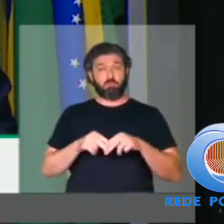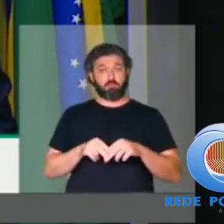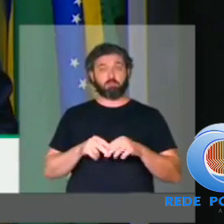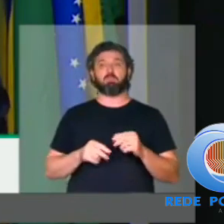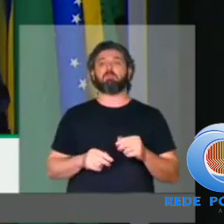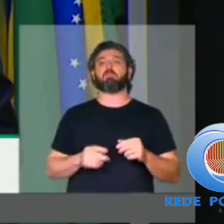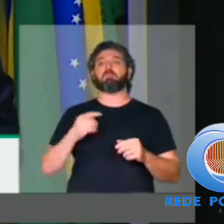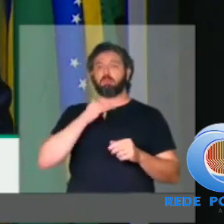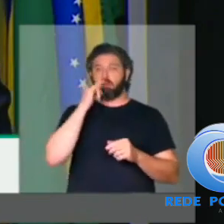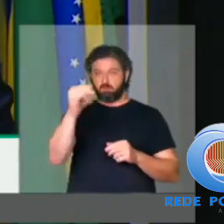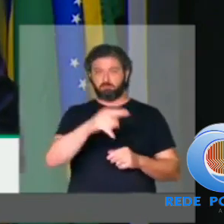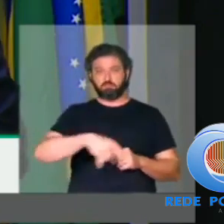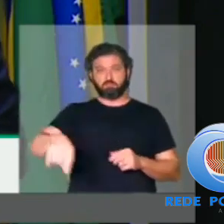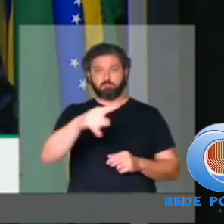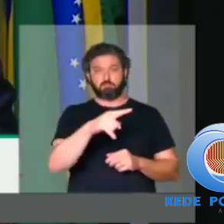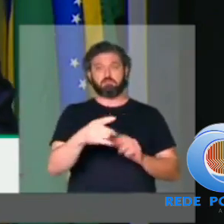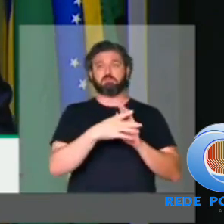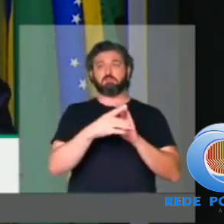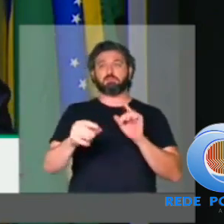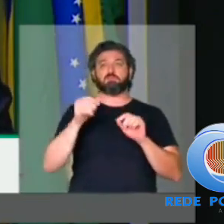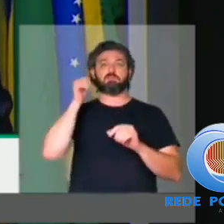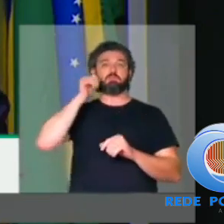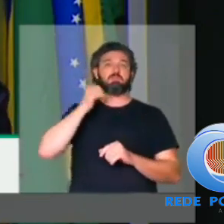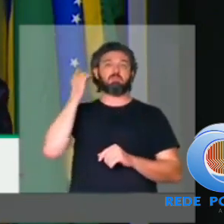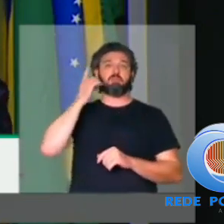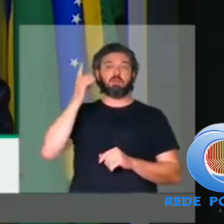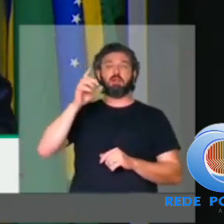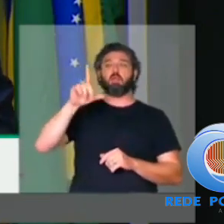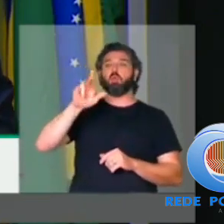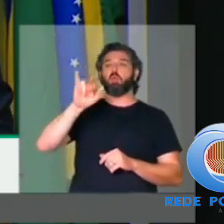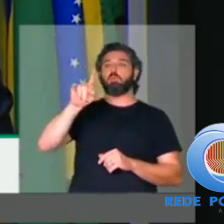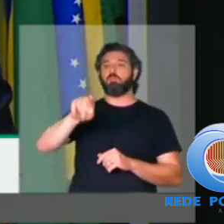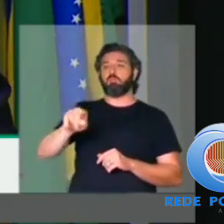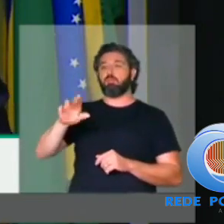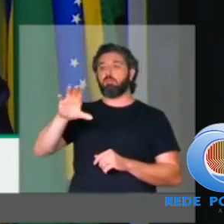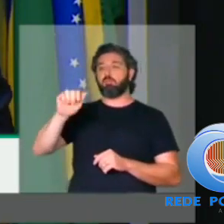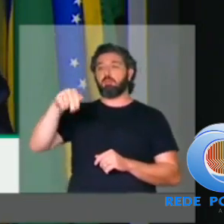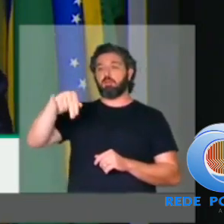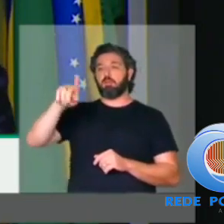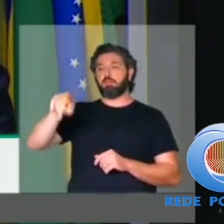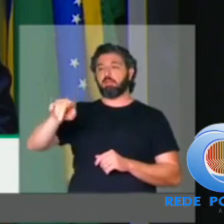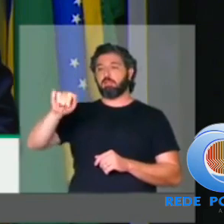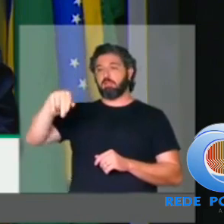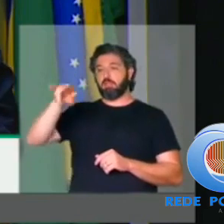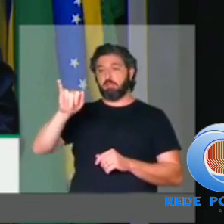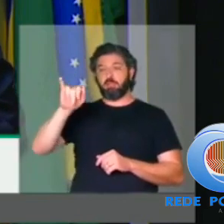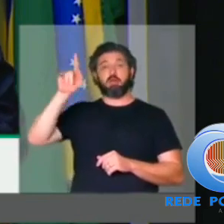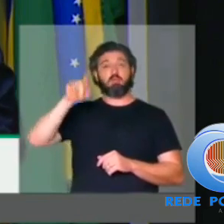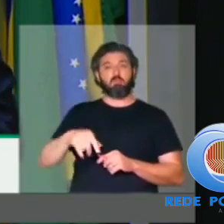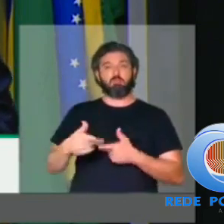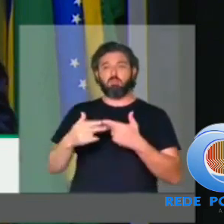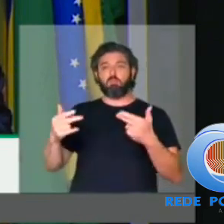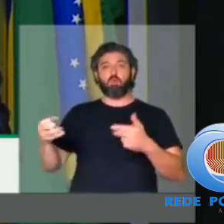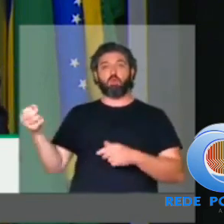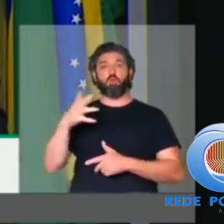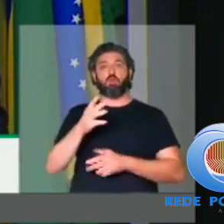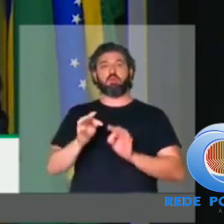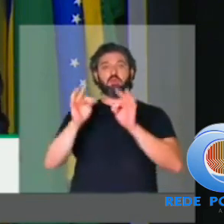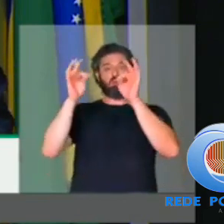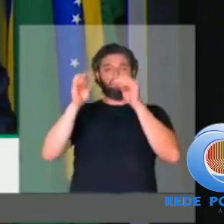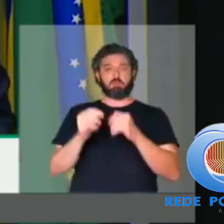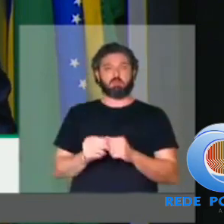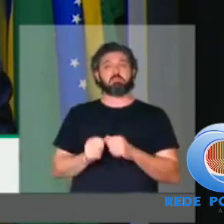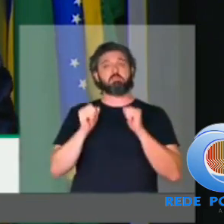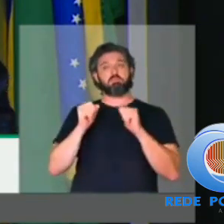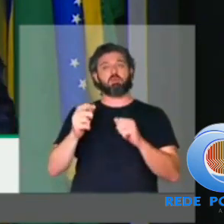feito aqui, comunico aos senhores, um destaque da deputada Luísa Canziani, que trata das inovações tecnológicas. Que elas possam